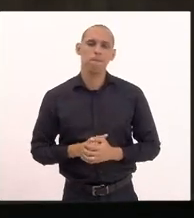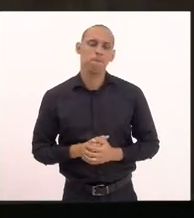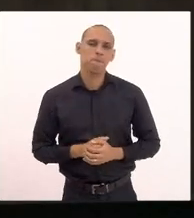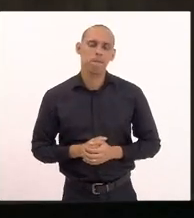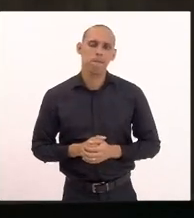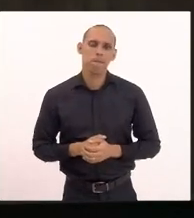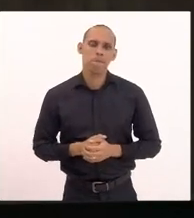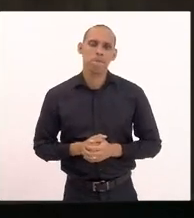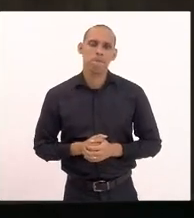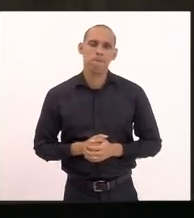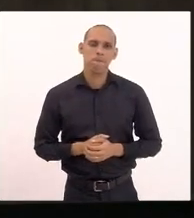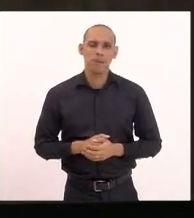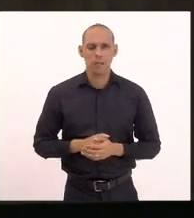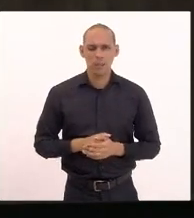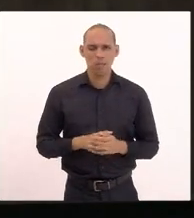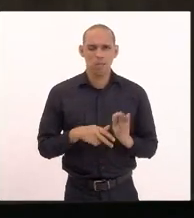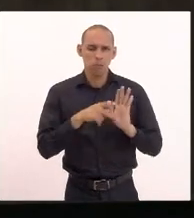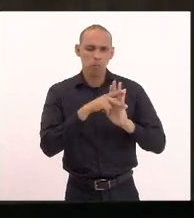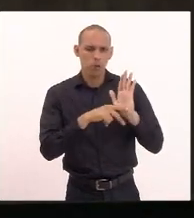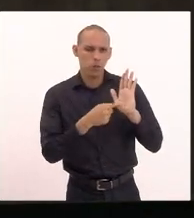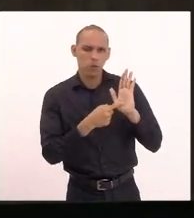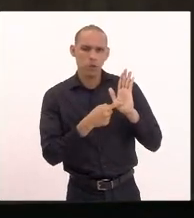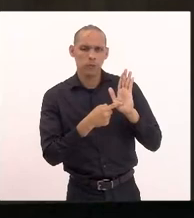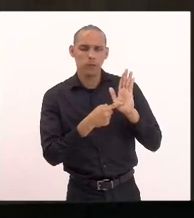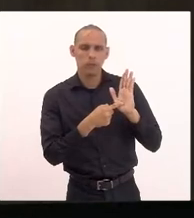o projeto,